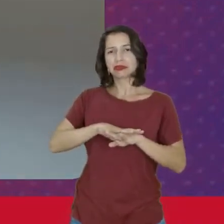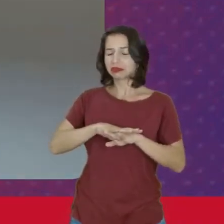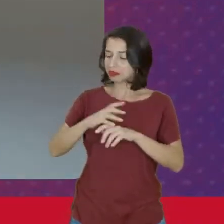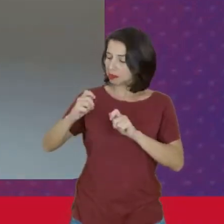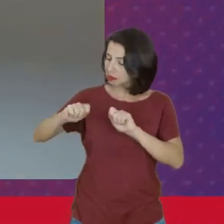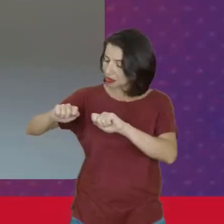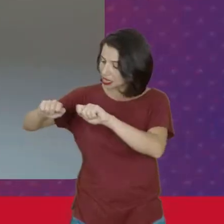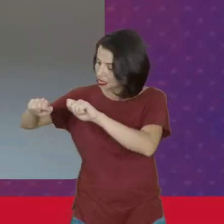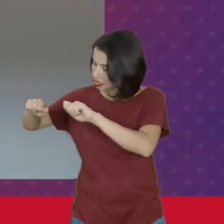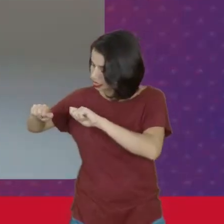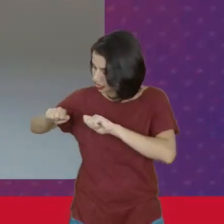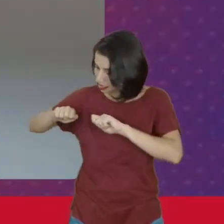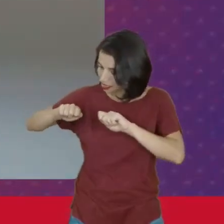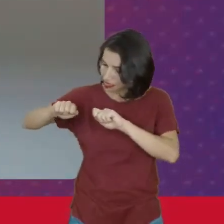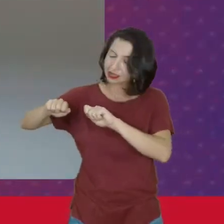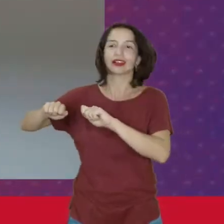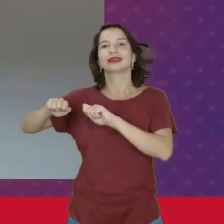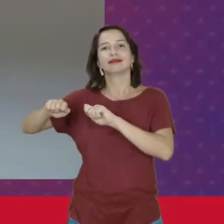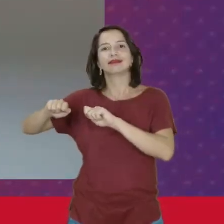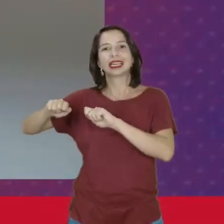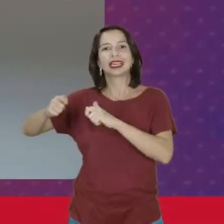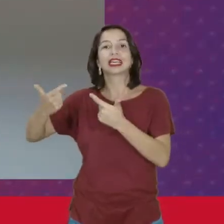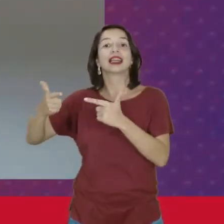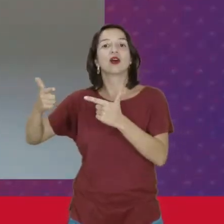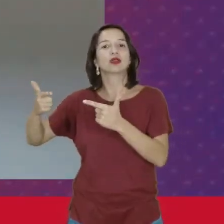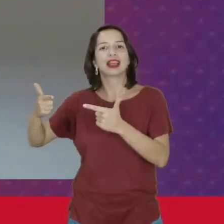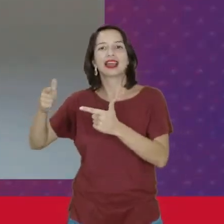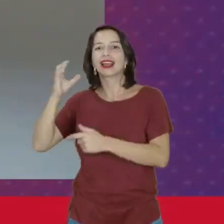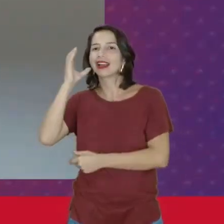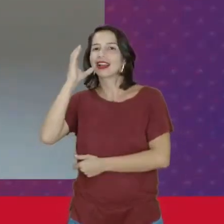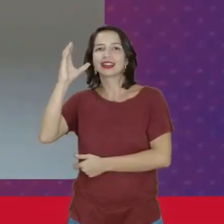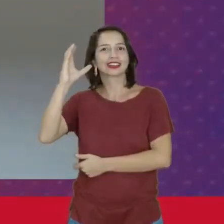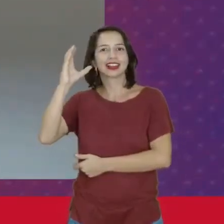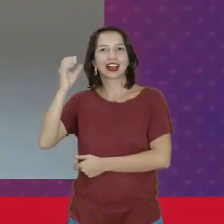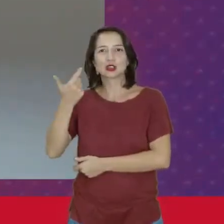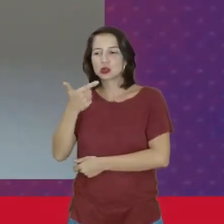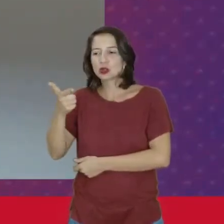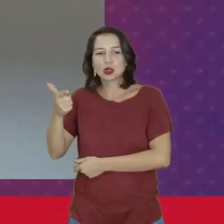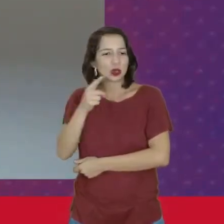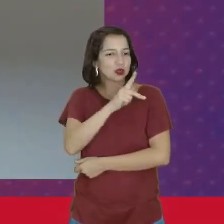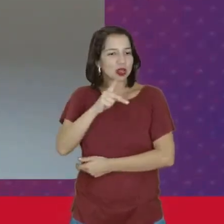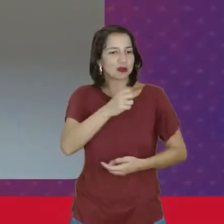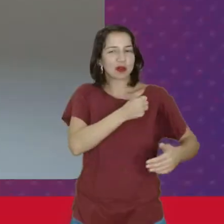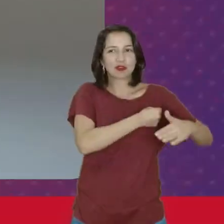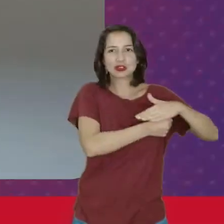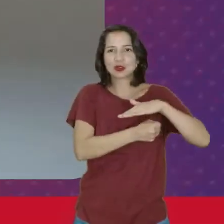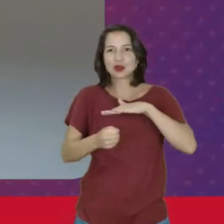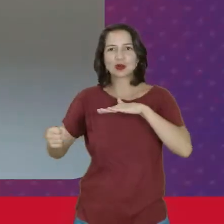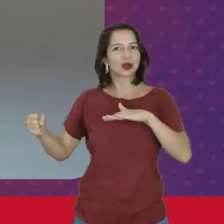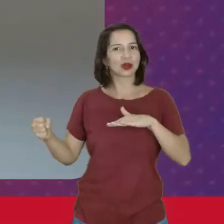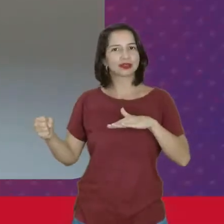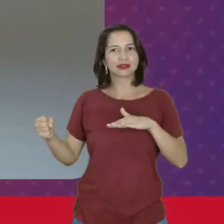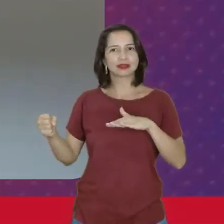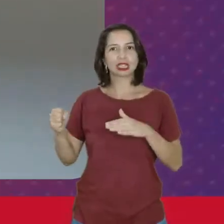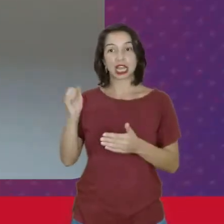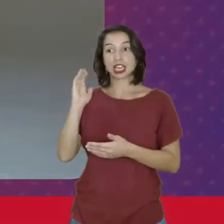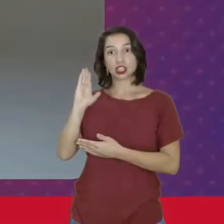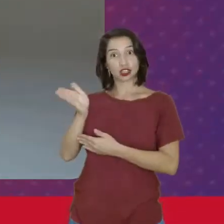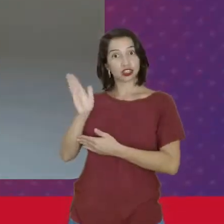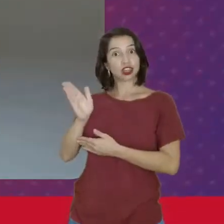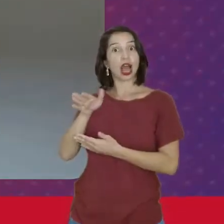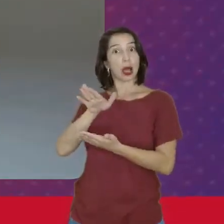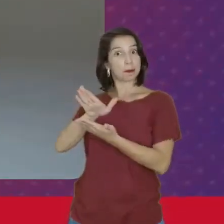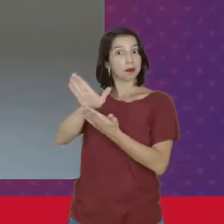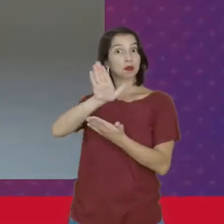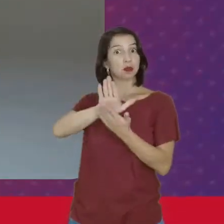não há candidato para a vaga. Já publicamos várias vezes, a diretoria de ensino já